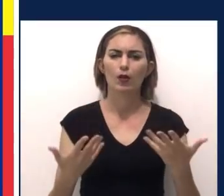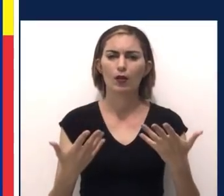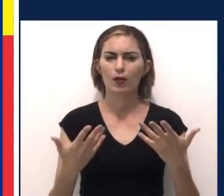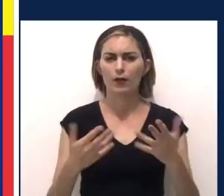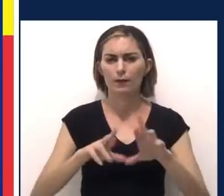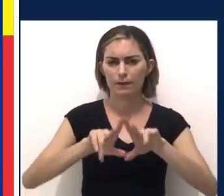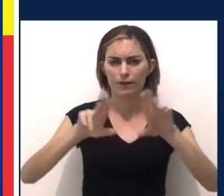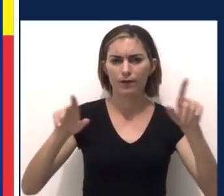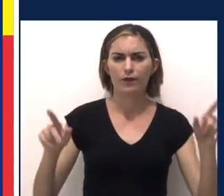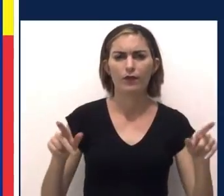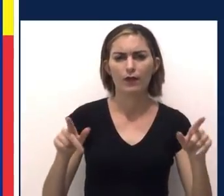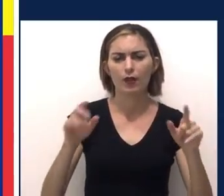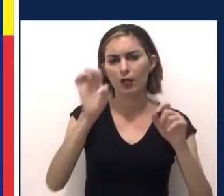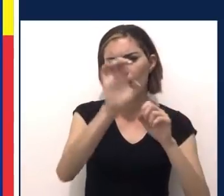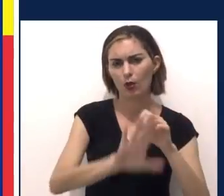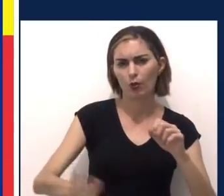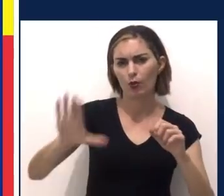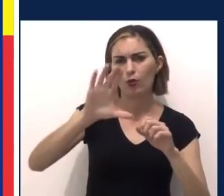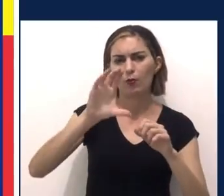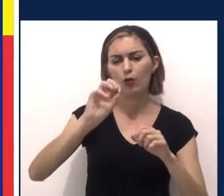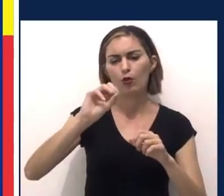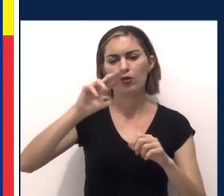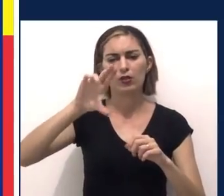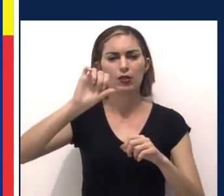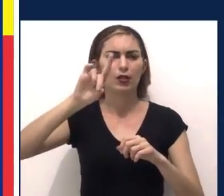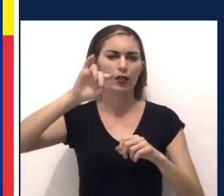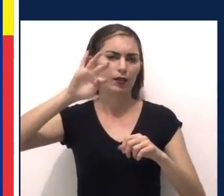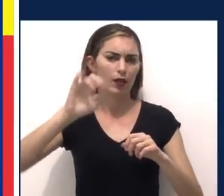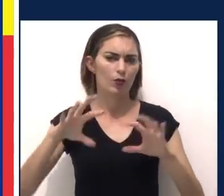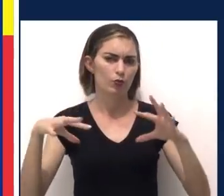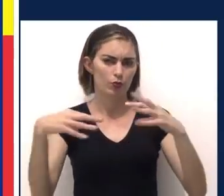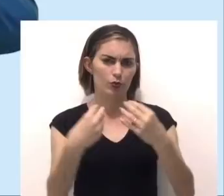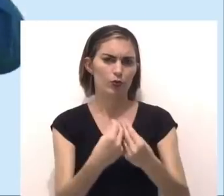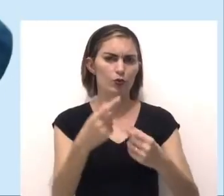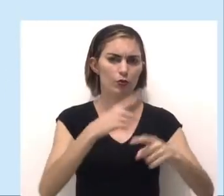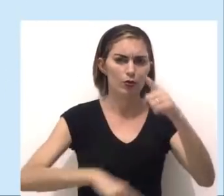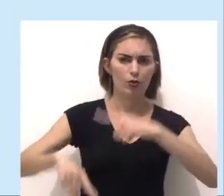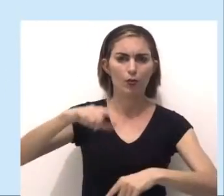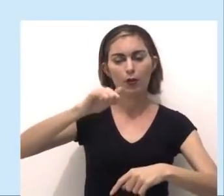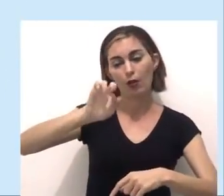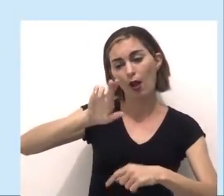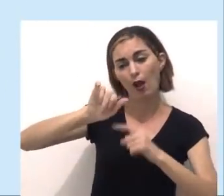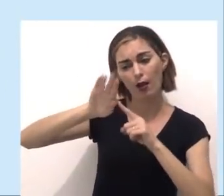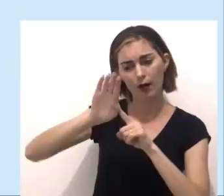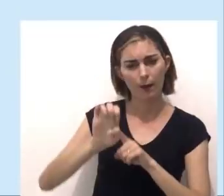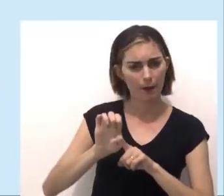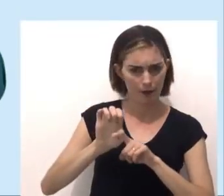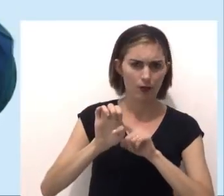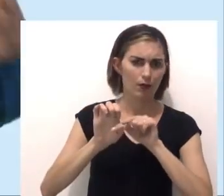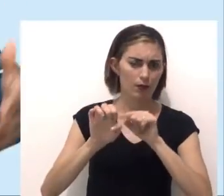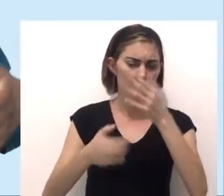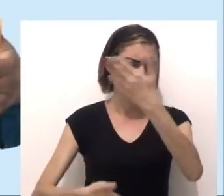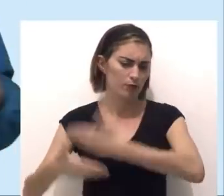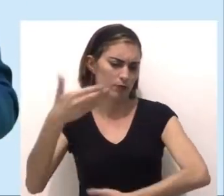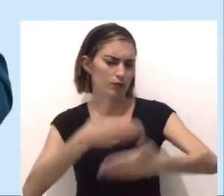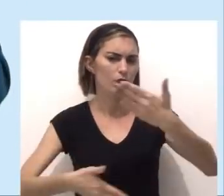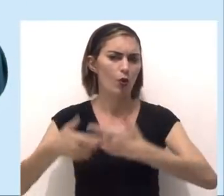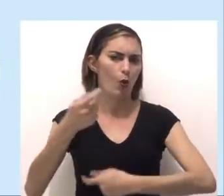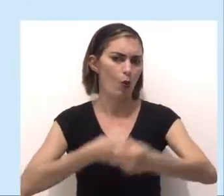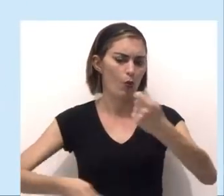Marcado contraste com a Europa Ocidental. Então, esse aí, o domínio árabe, né? Das